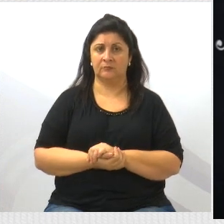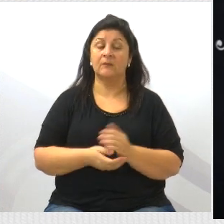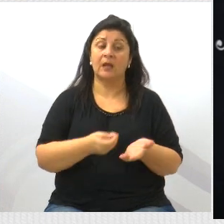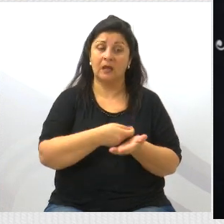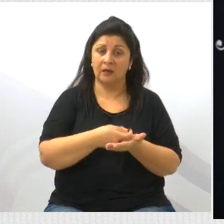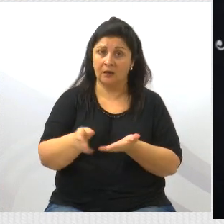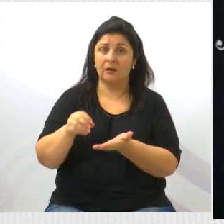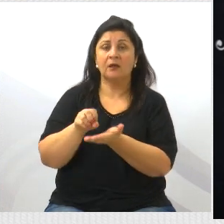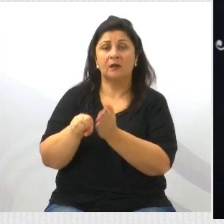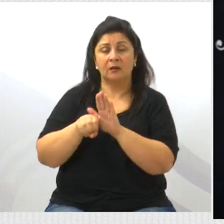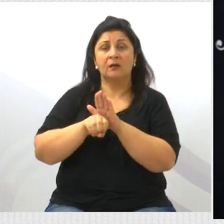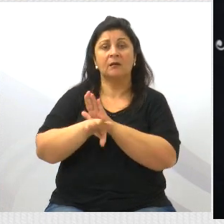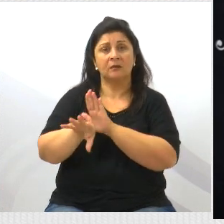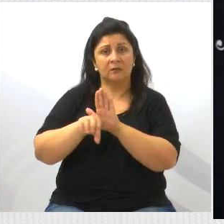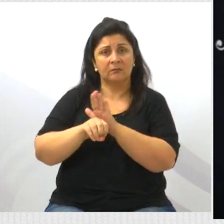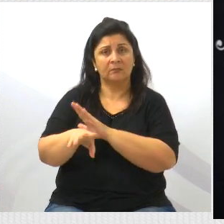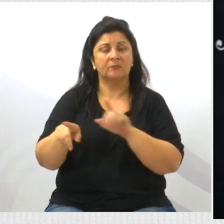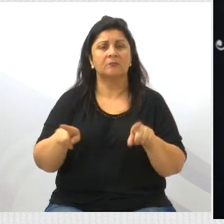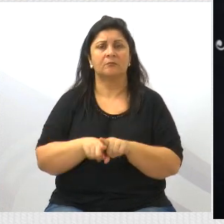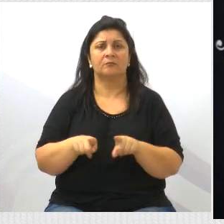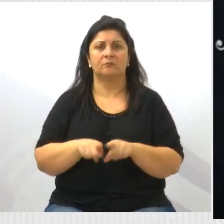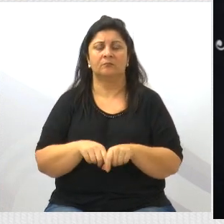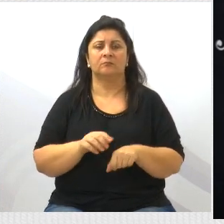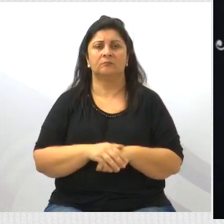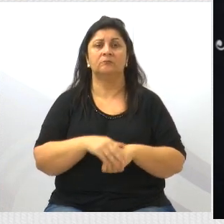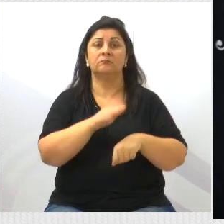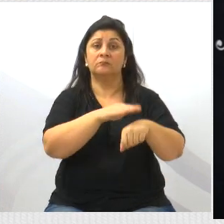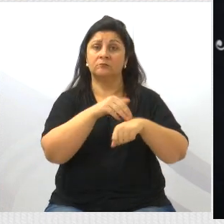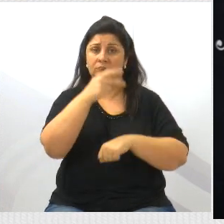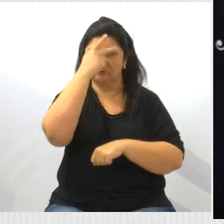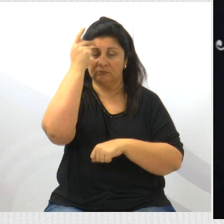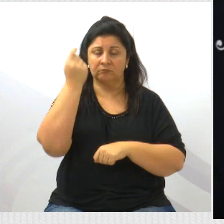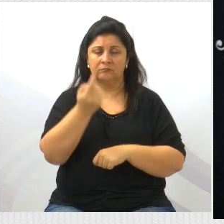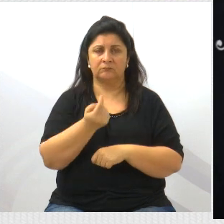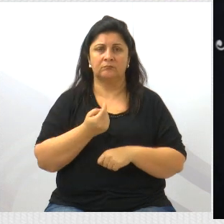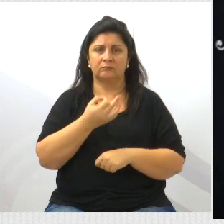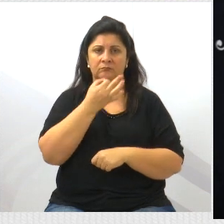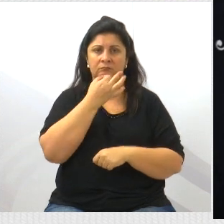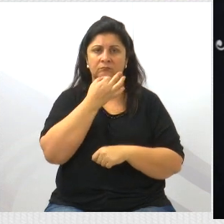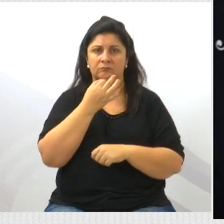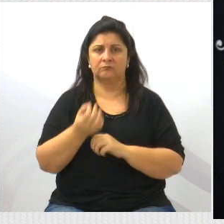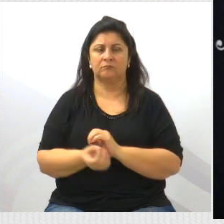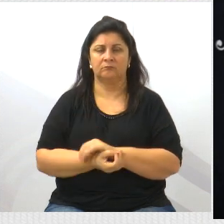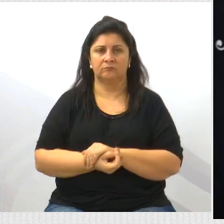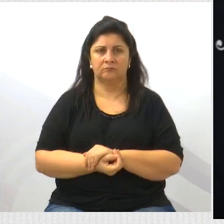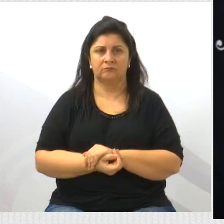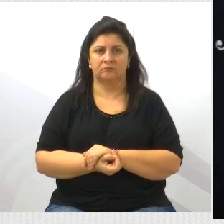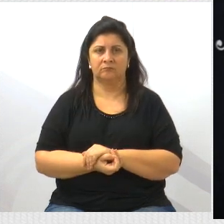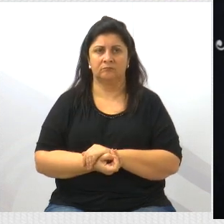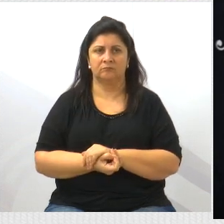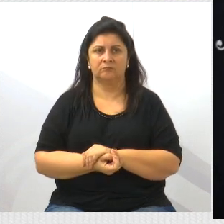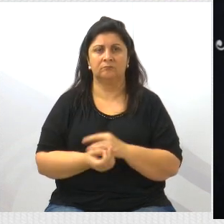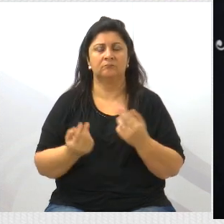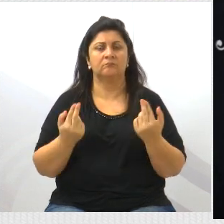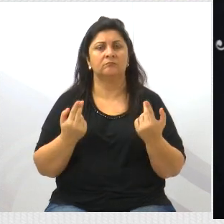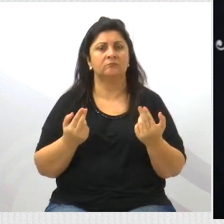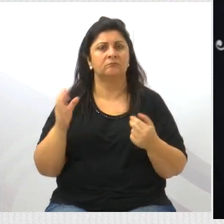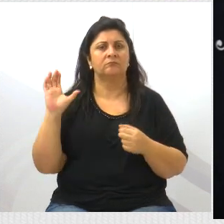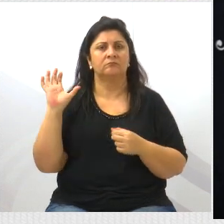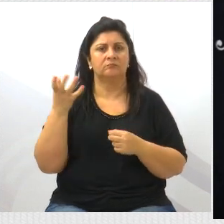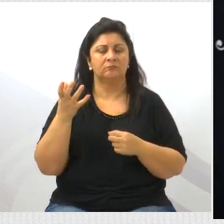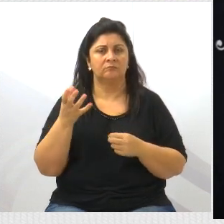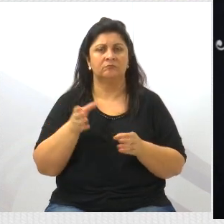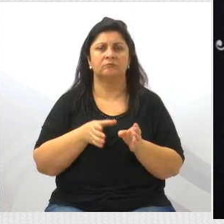encaminhamentos, a gente convida as pessoas a virem para contribuir, né? E a mesma coisa com certeza vai acontecer com o Conselho